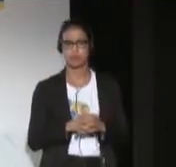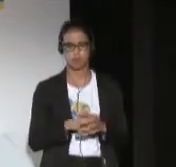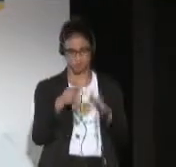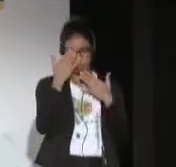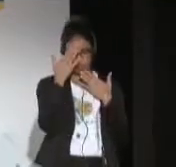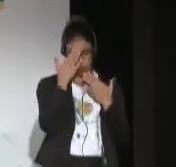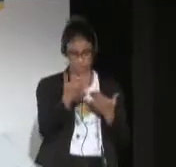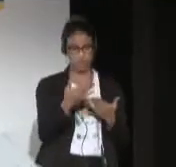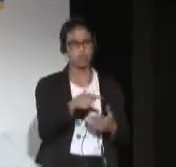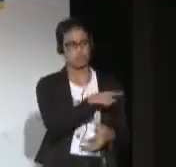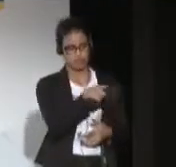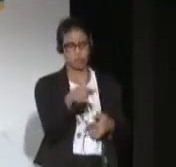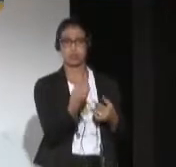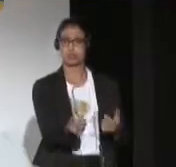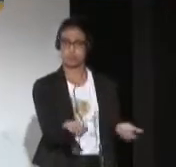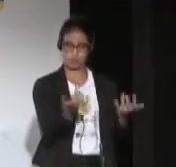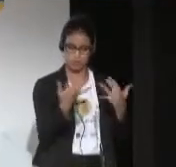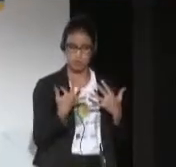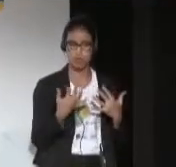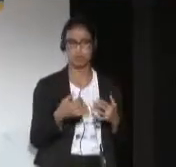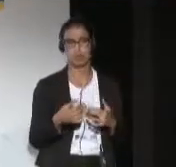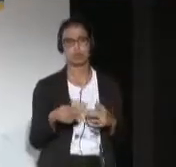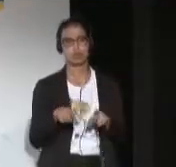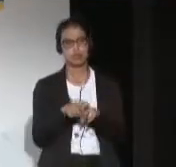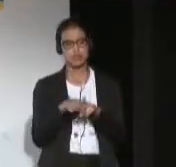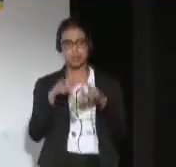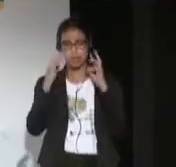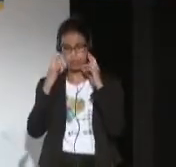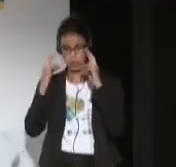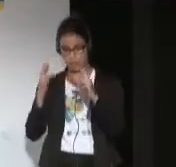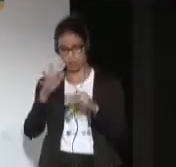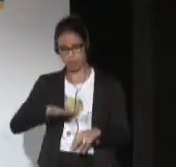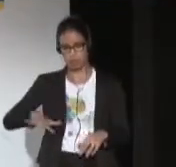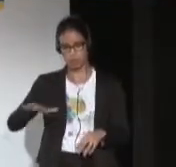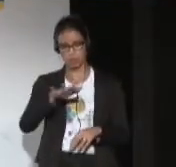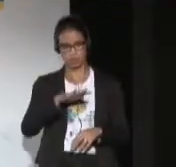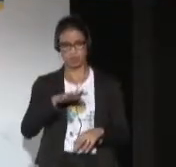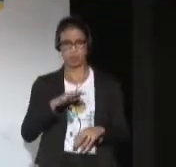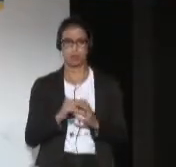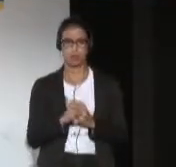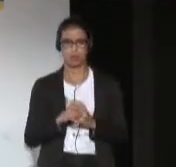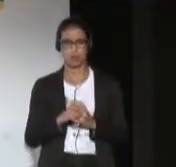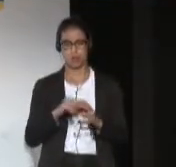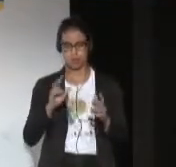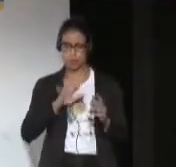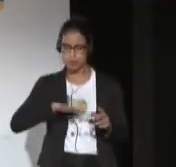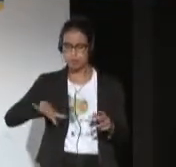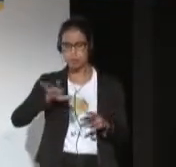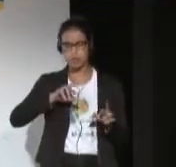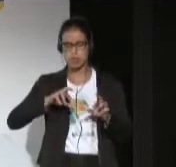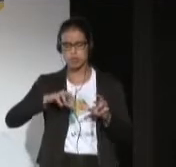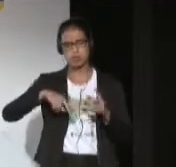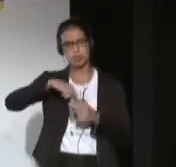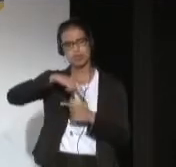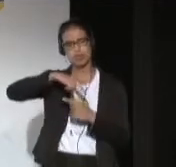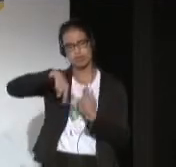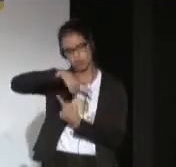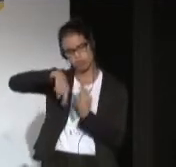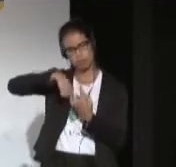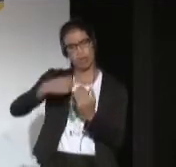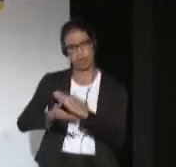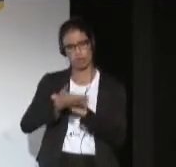Obrigado por estarem aqui, por respeitarem, não é, esse espaço diverso, que é o que nós fazemos. Acho que é essa construção